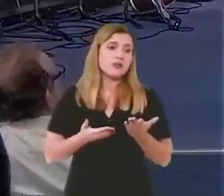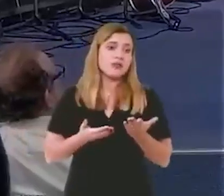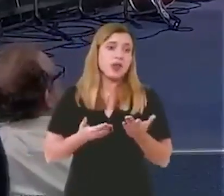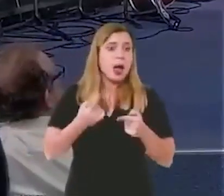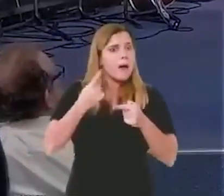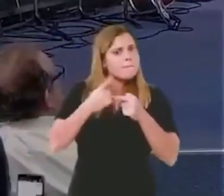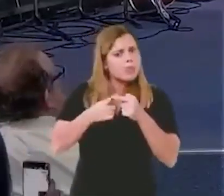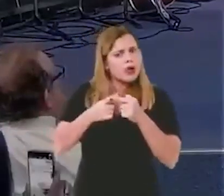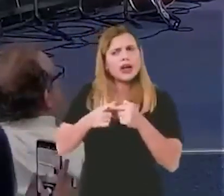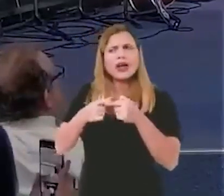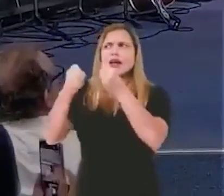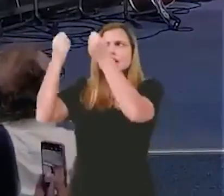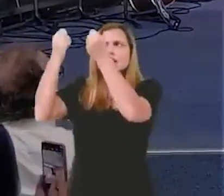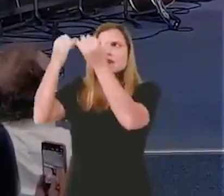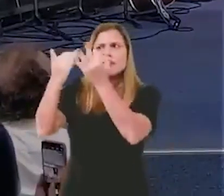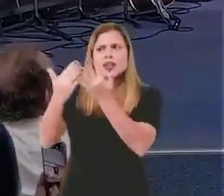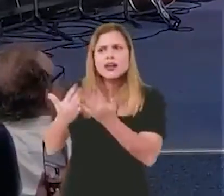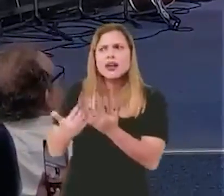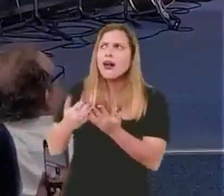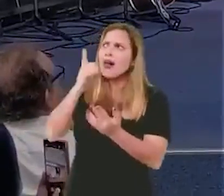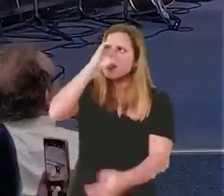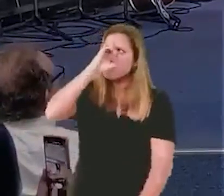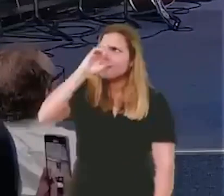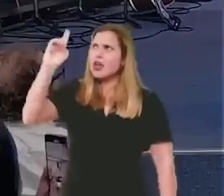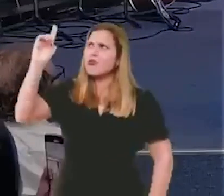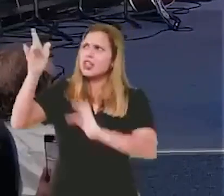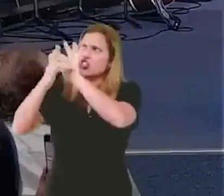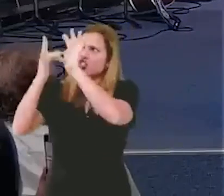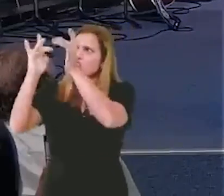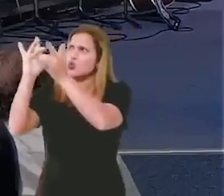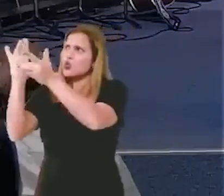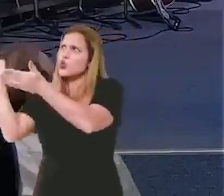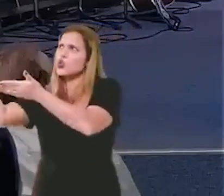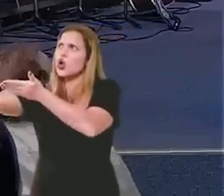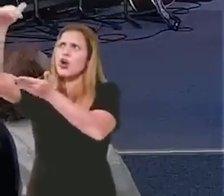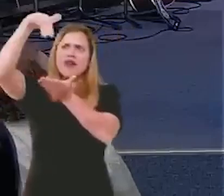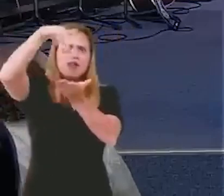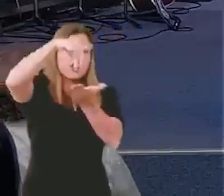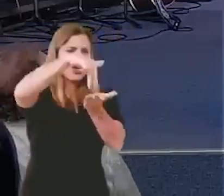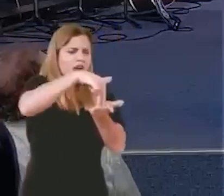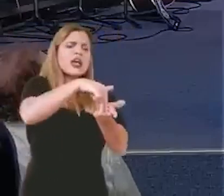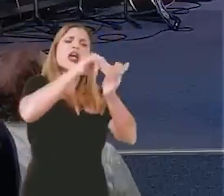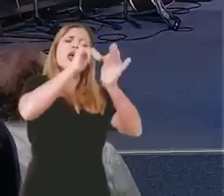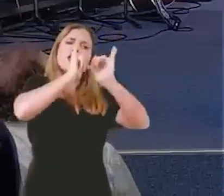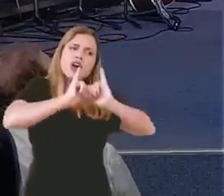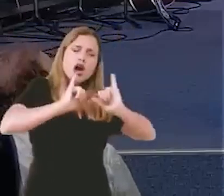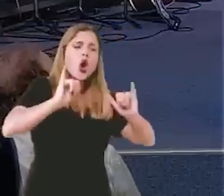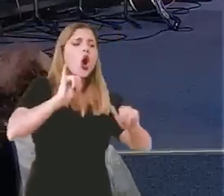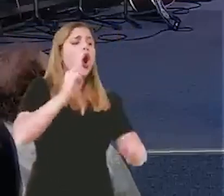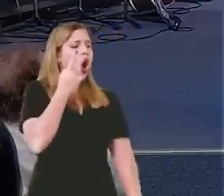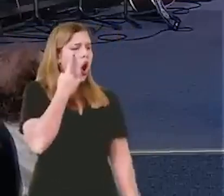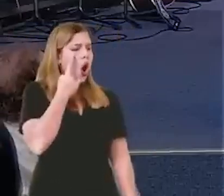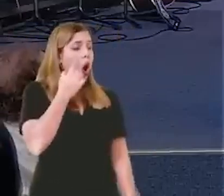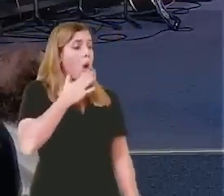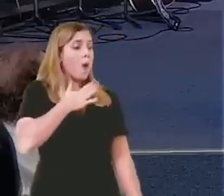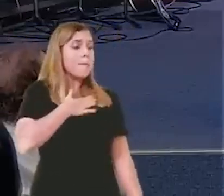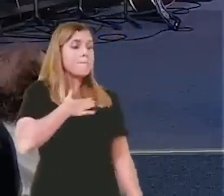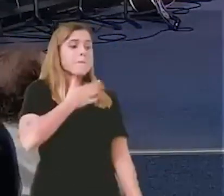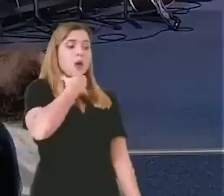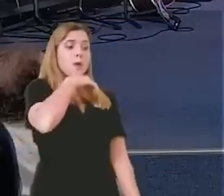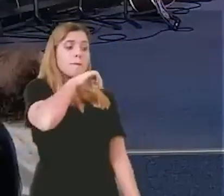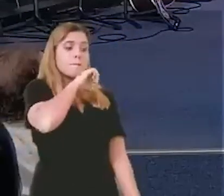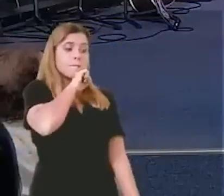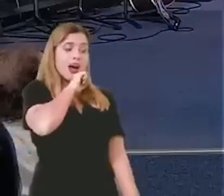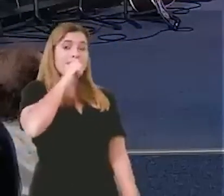quem ele disse ser, então ele é Deus. Pois foi ele quem disse: quem me vê a mim, vê o Pai, porque eu e o Pai